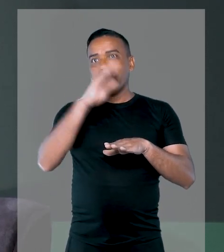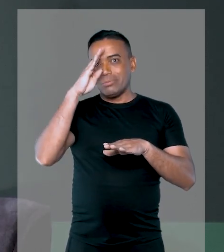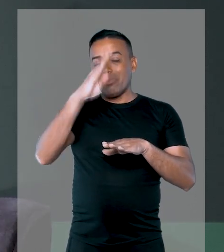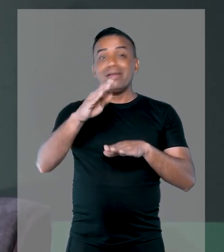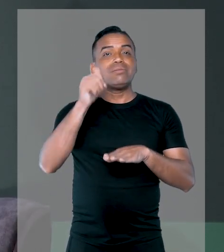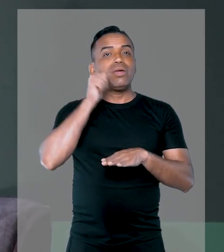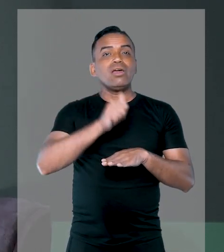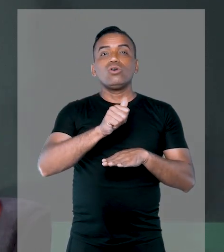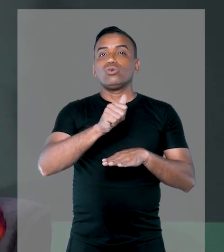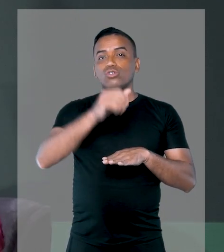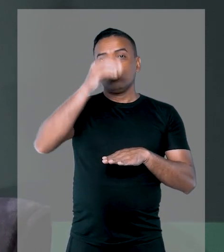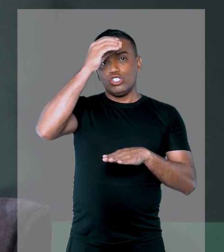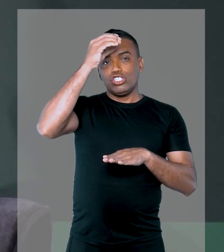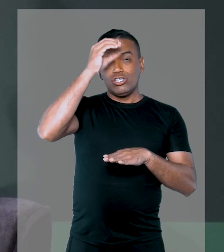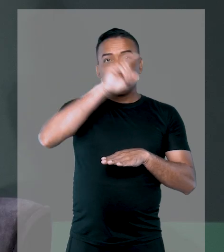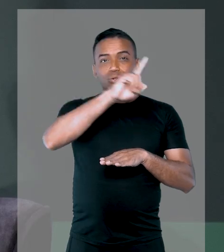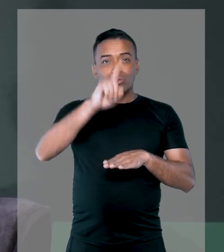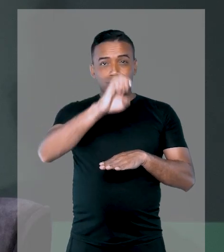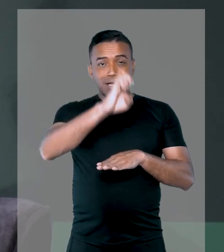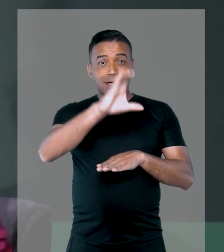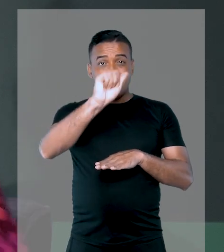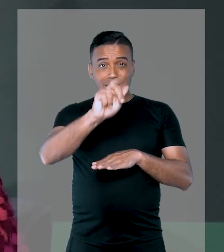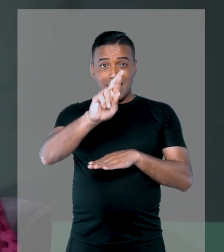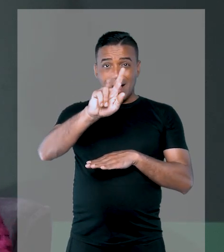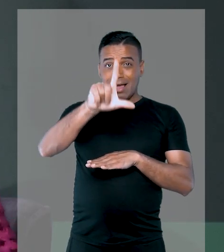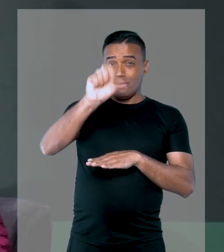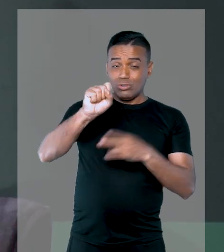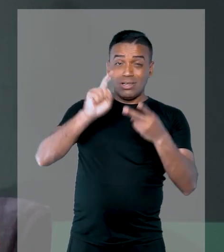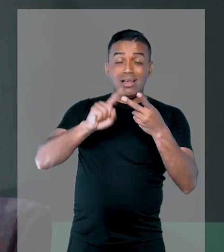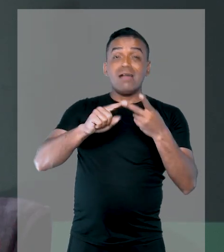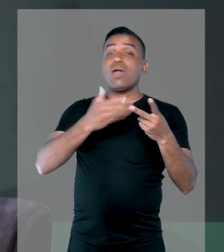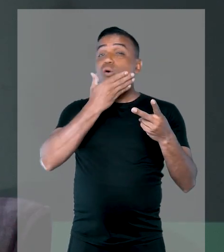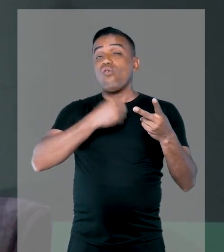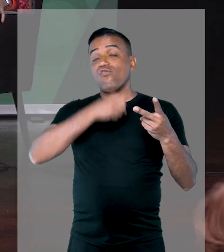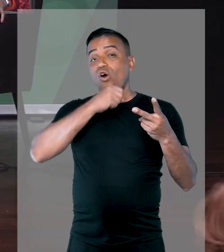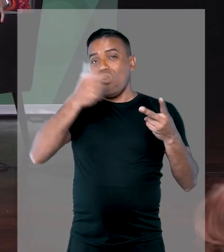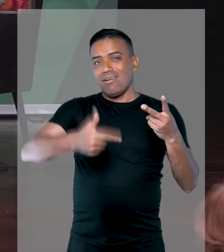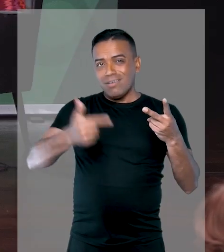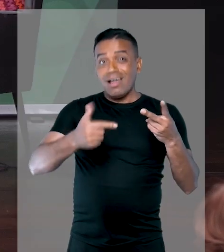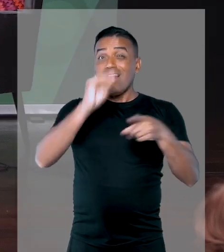principalmente o do meu tio Zé Carlos e o do meu bisavô, que foram cuidados muito intensivos, assim.